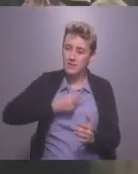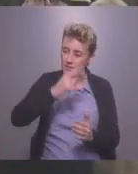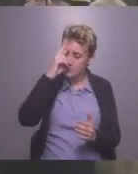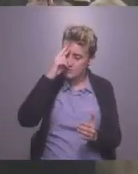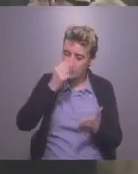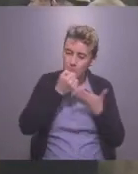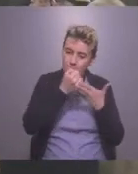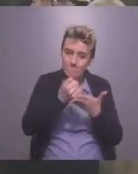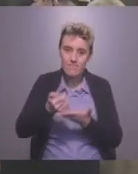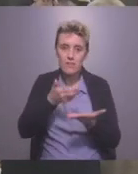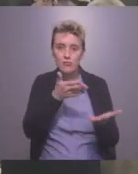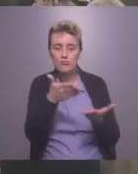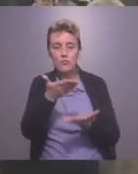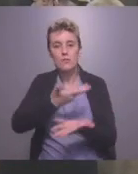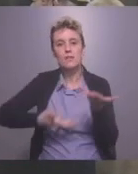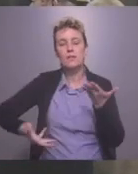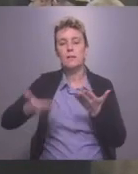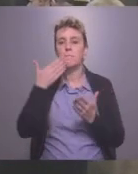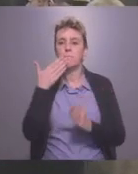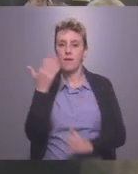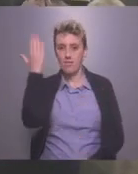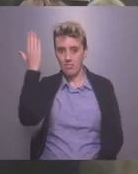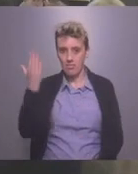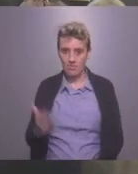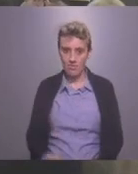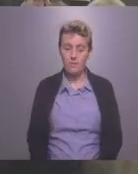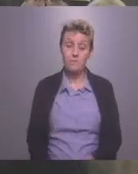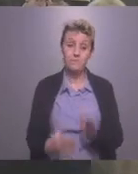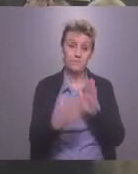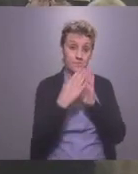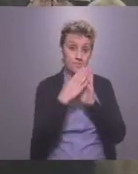de entreajuda, oremos, irmãos.